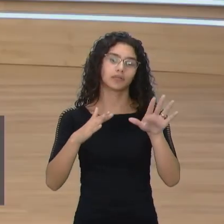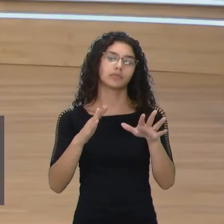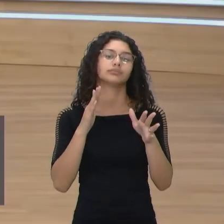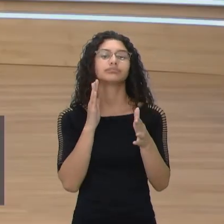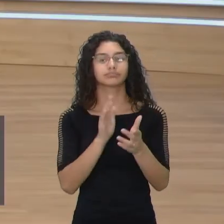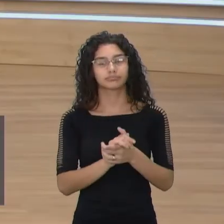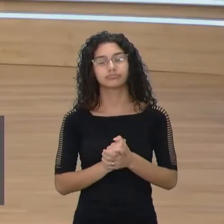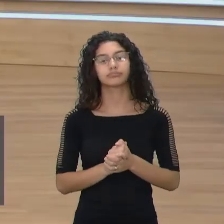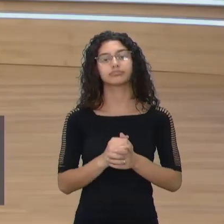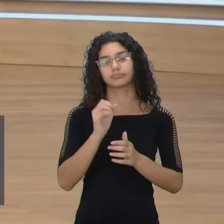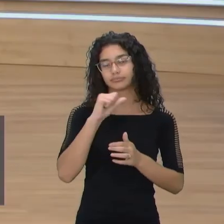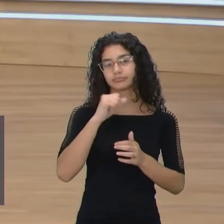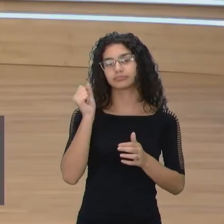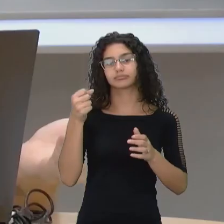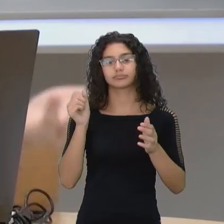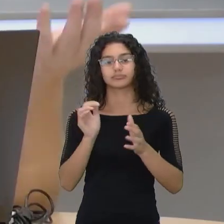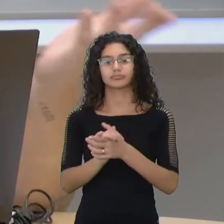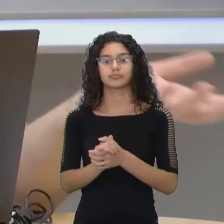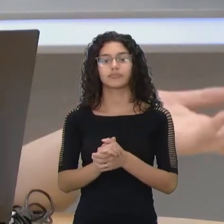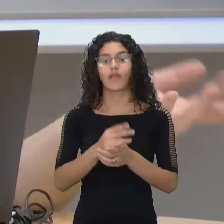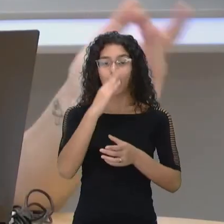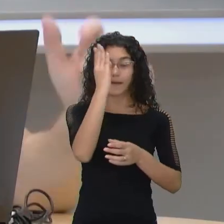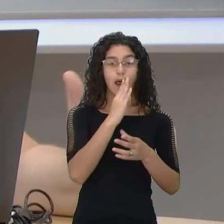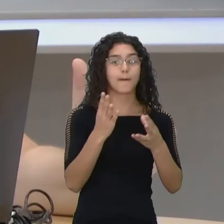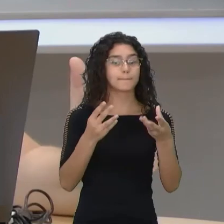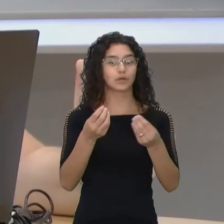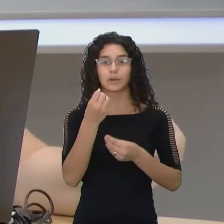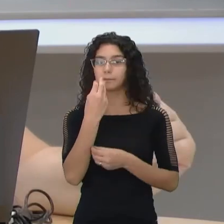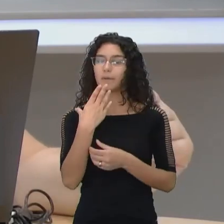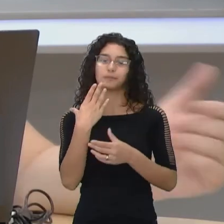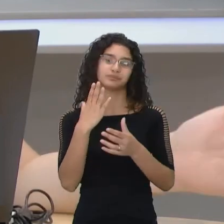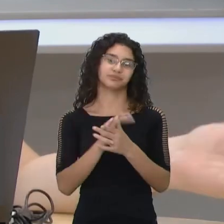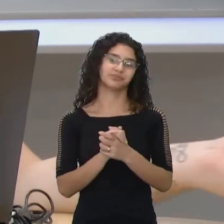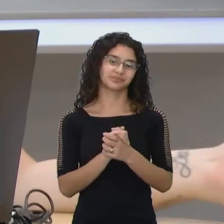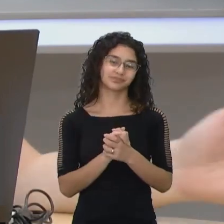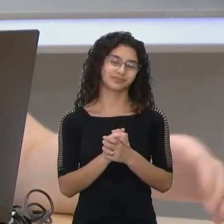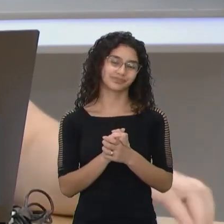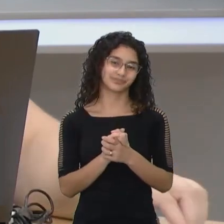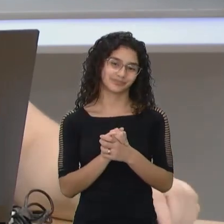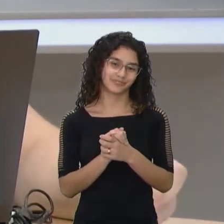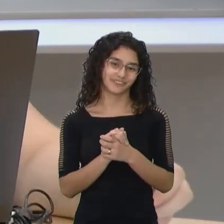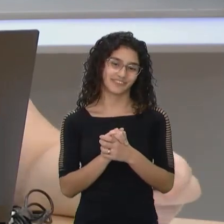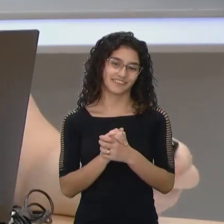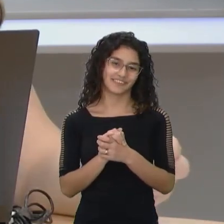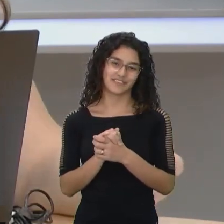não é verdade? É isso, gente. E o brasileiro é muito bom na gambiarra. Muito bom.